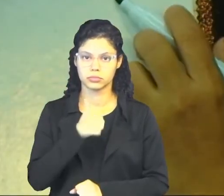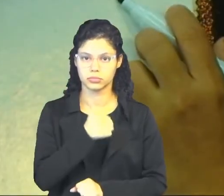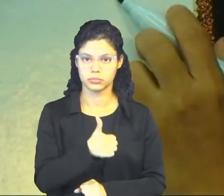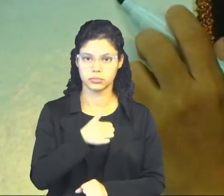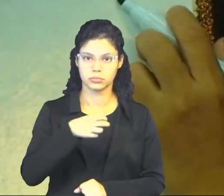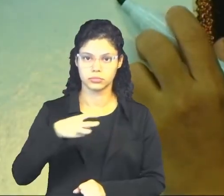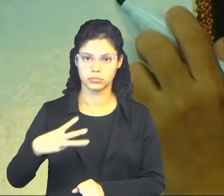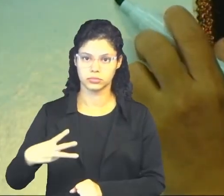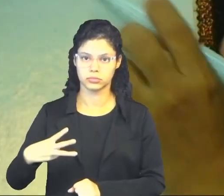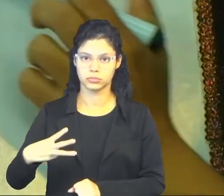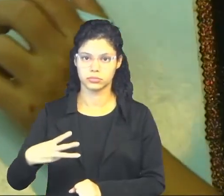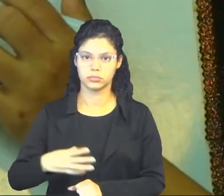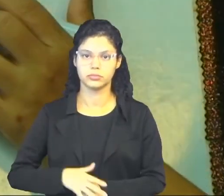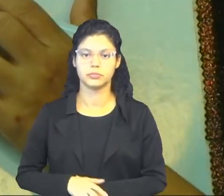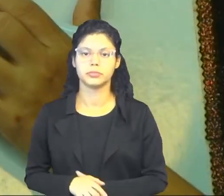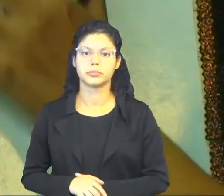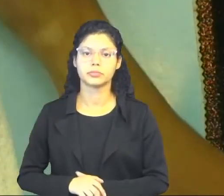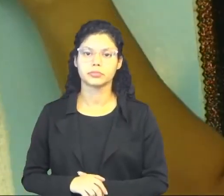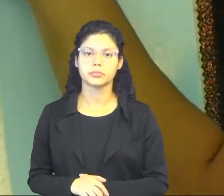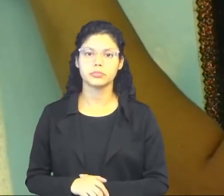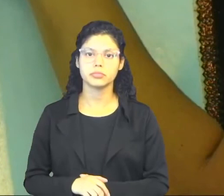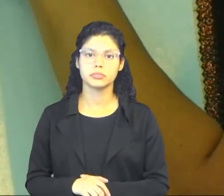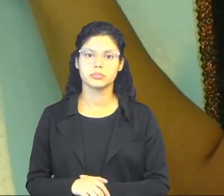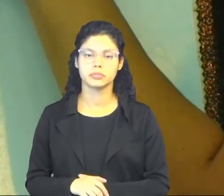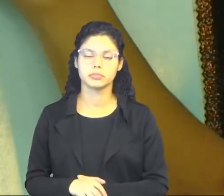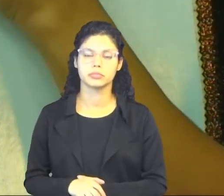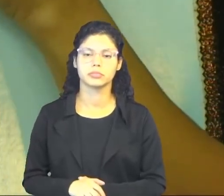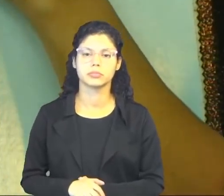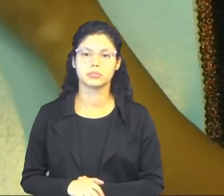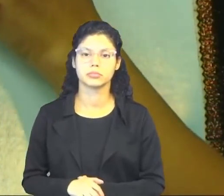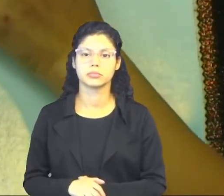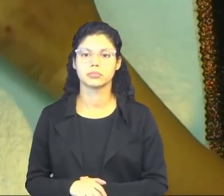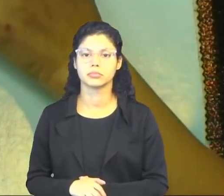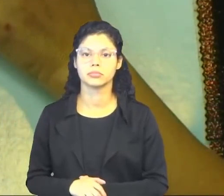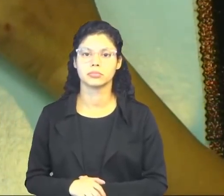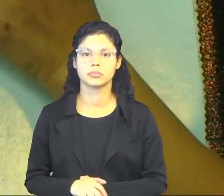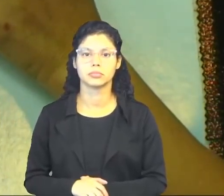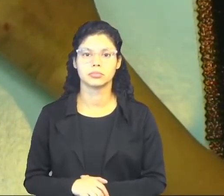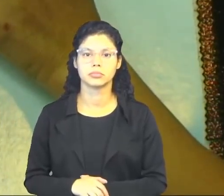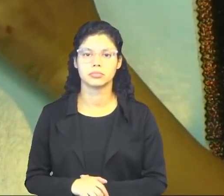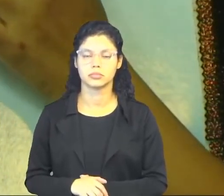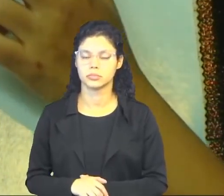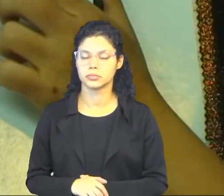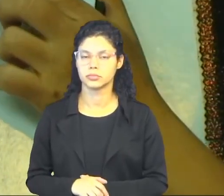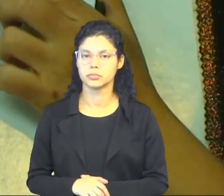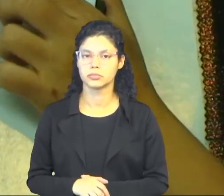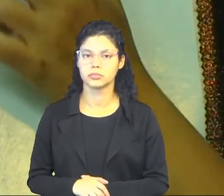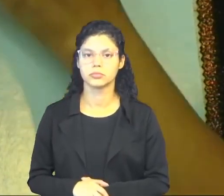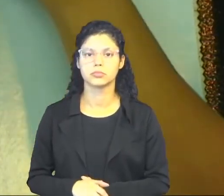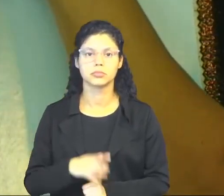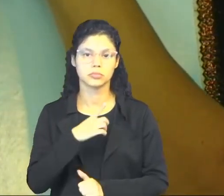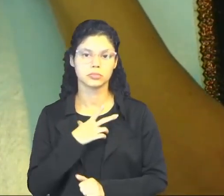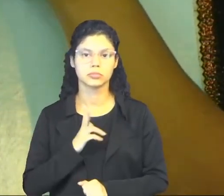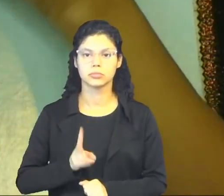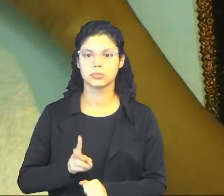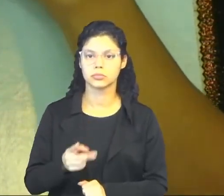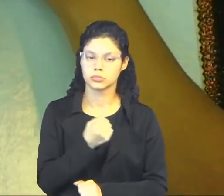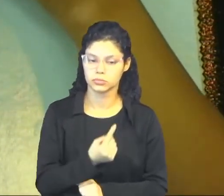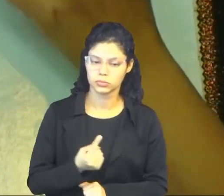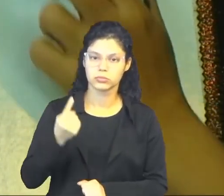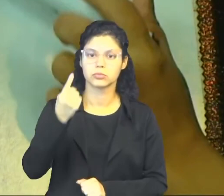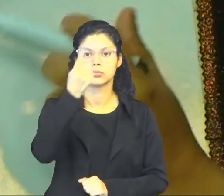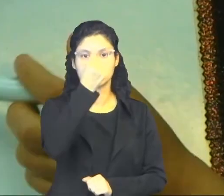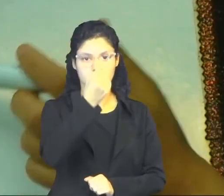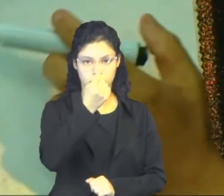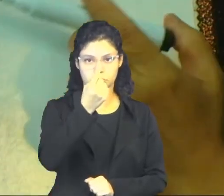13, ok? Deixo 3 aqui, coloco 1 aqui em cima junto com as outras dezenas, tudo bem? Que a gente costuma fazer, vai 1, né? Ou sobe